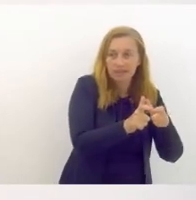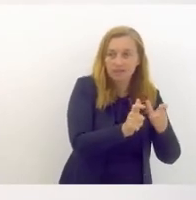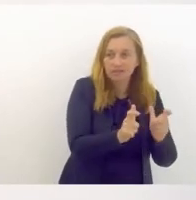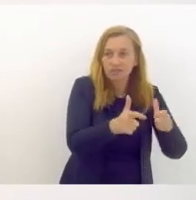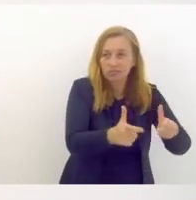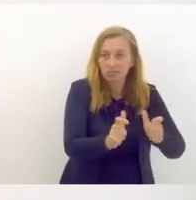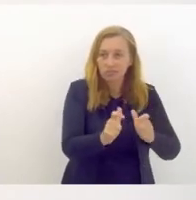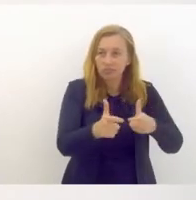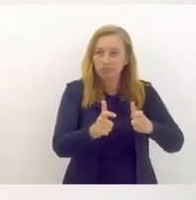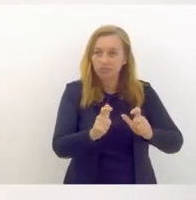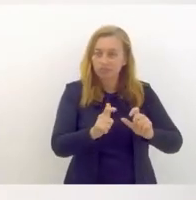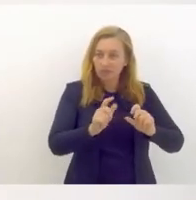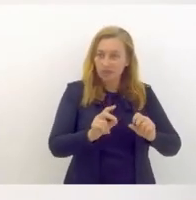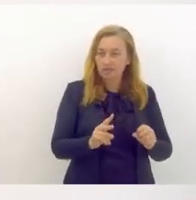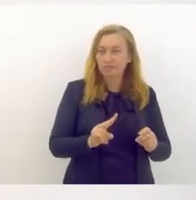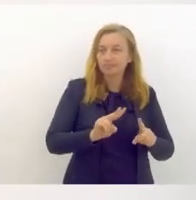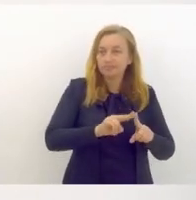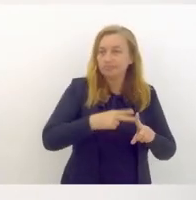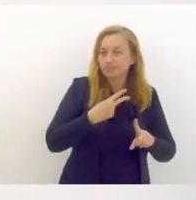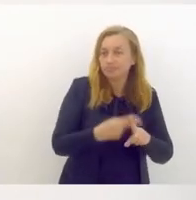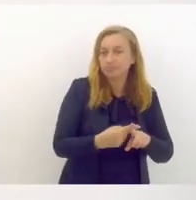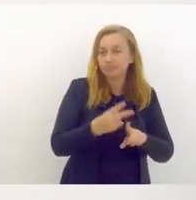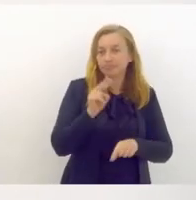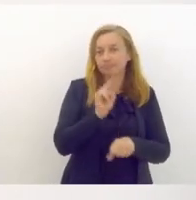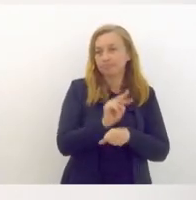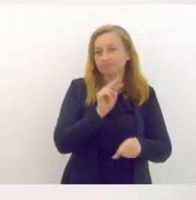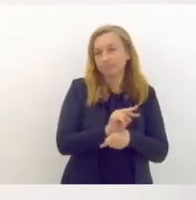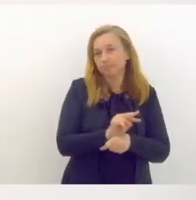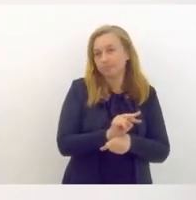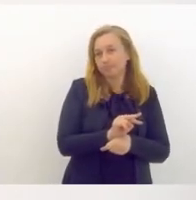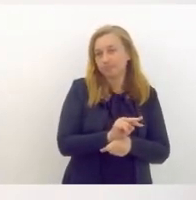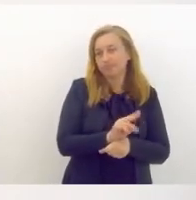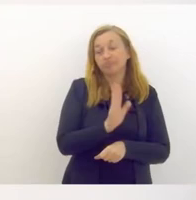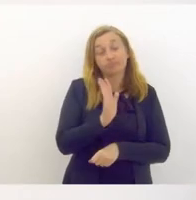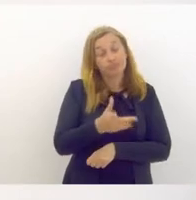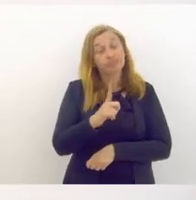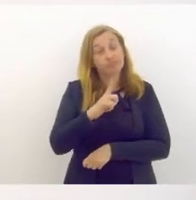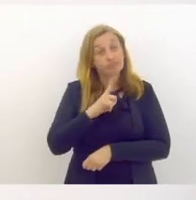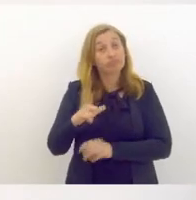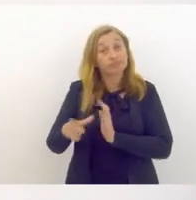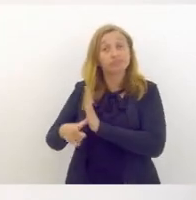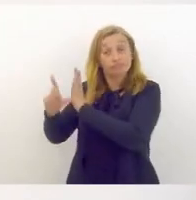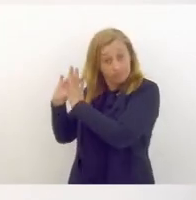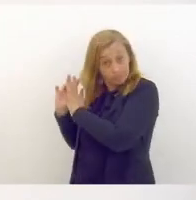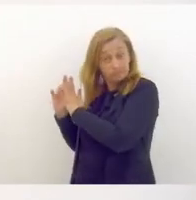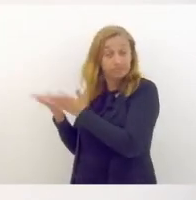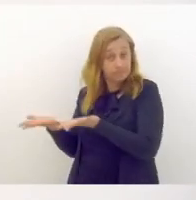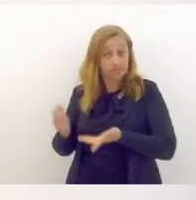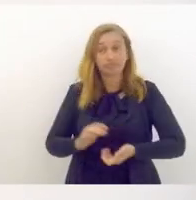há um reforço de proteção sob a perspectiva do que já havia sido